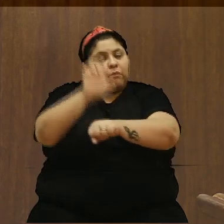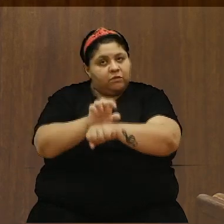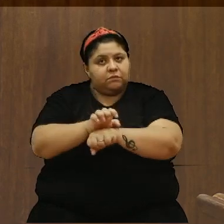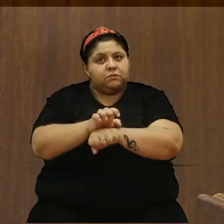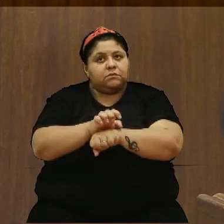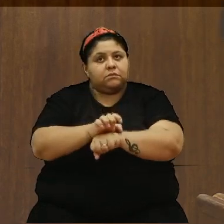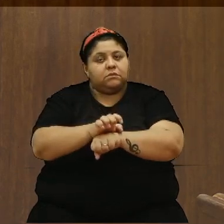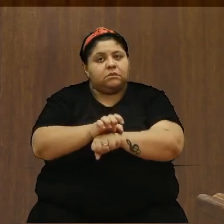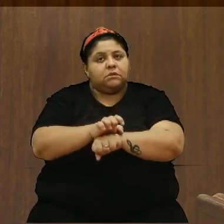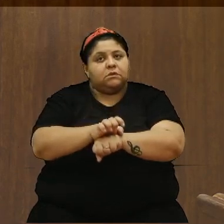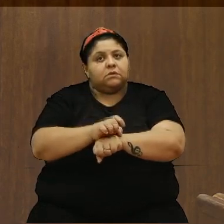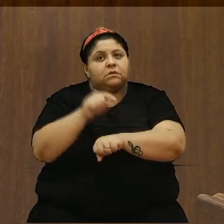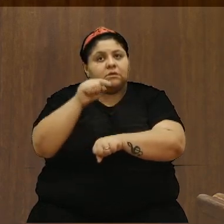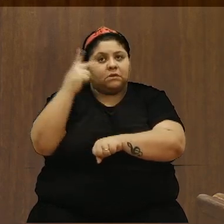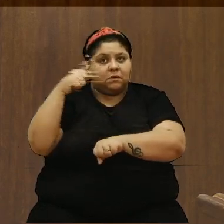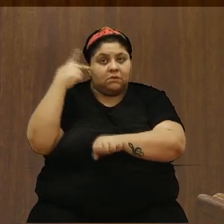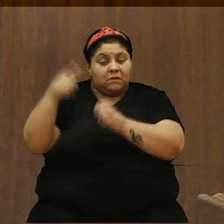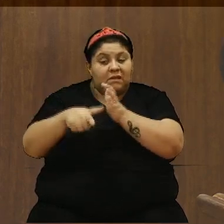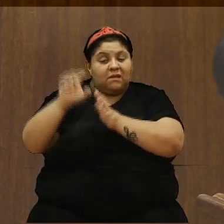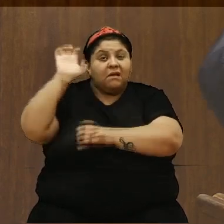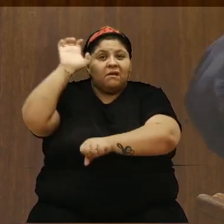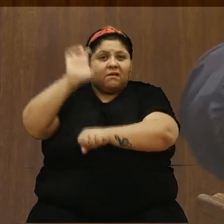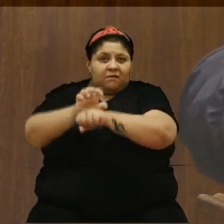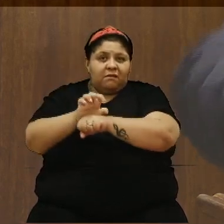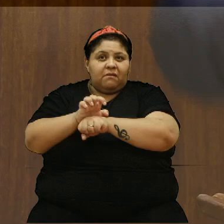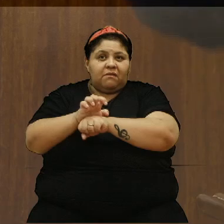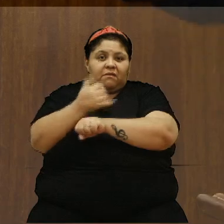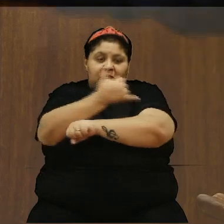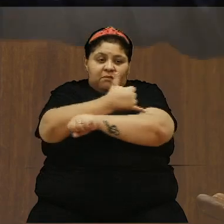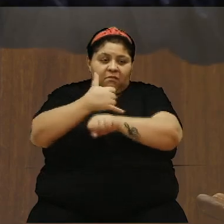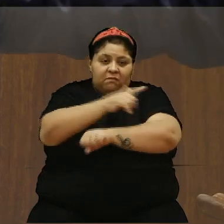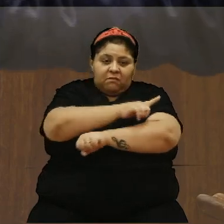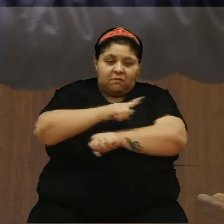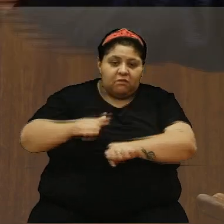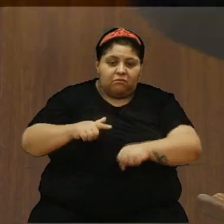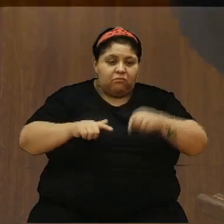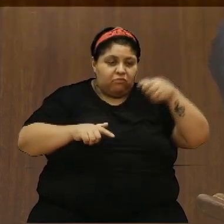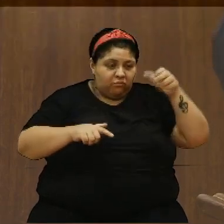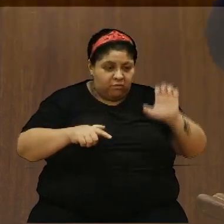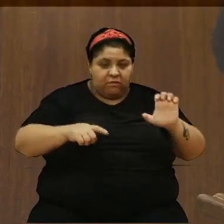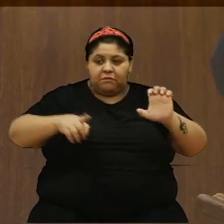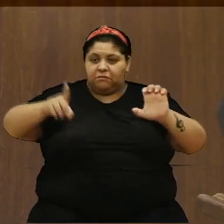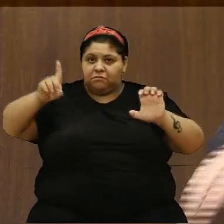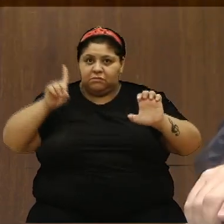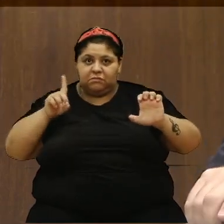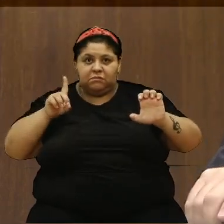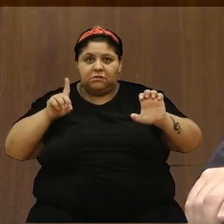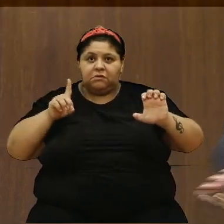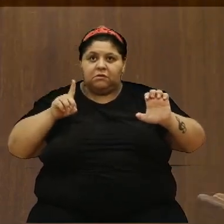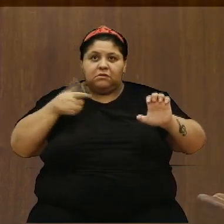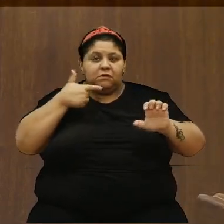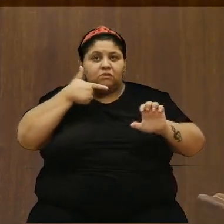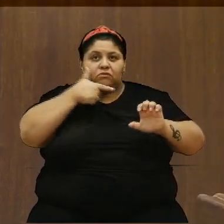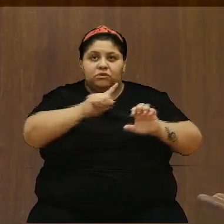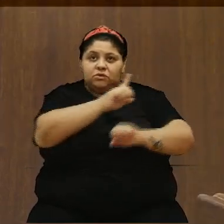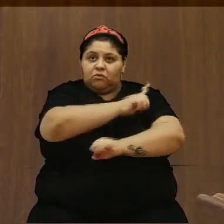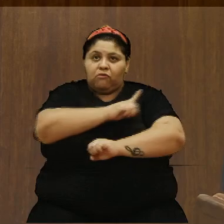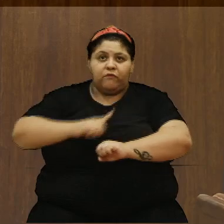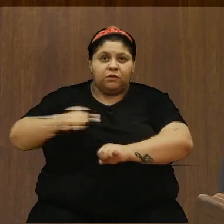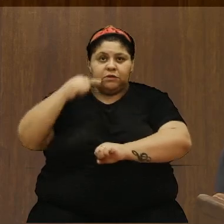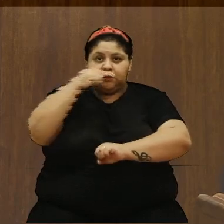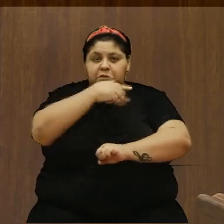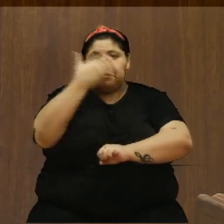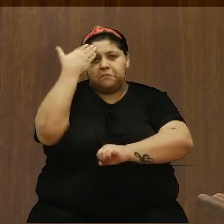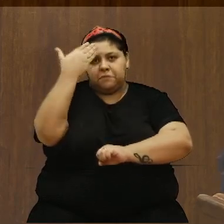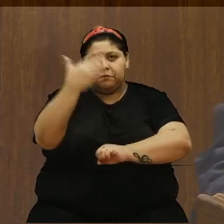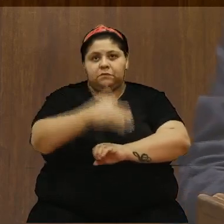e mais do que isso, era uma política estadual, que perpassou pelos governos de esquerda, perpassou pelos governos de direita e não sobreviveu ao governo Sartori. Obrigado.